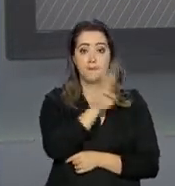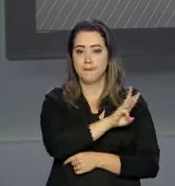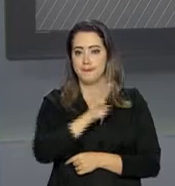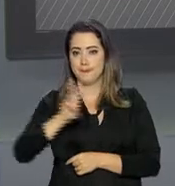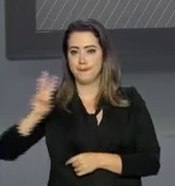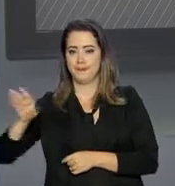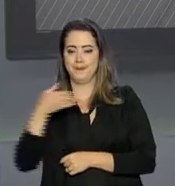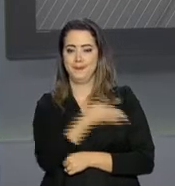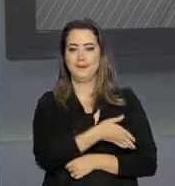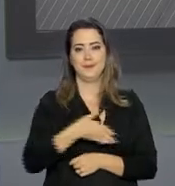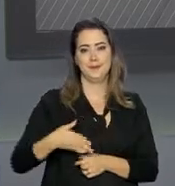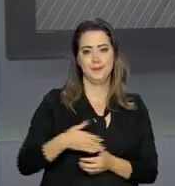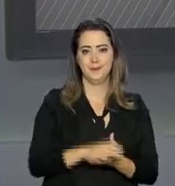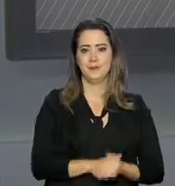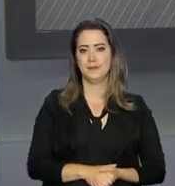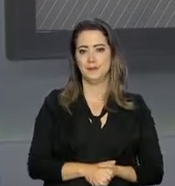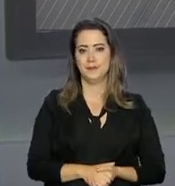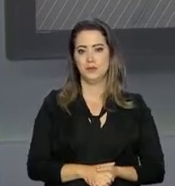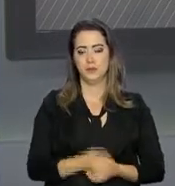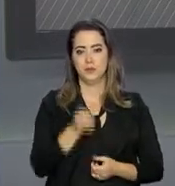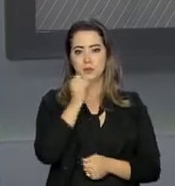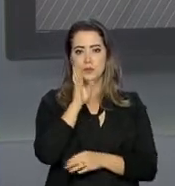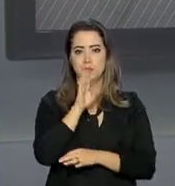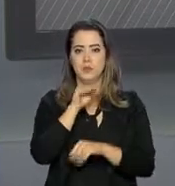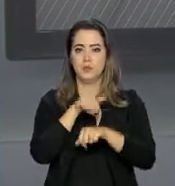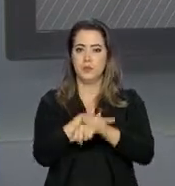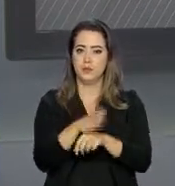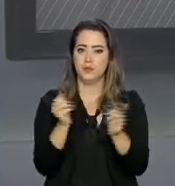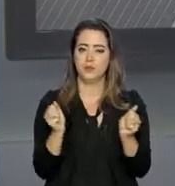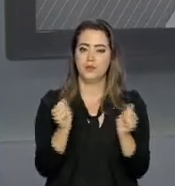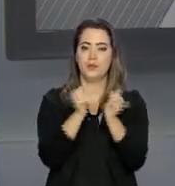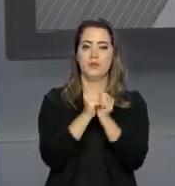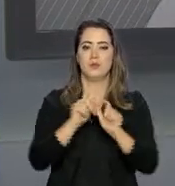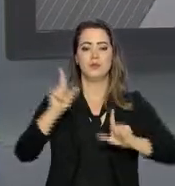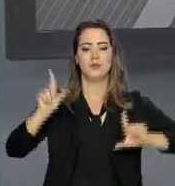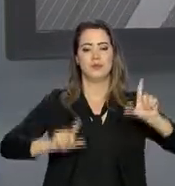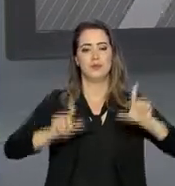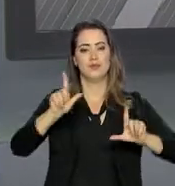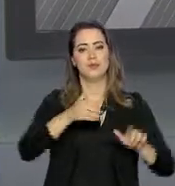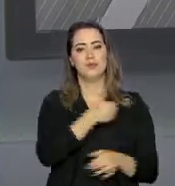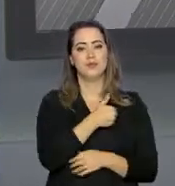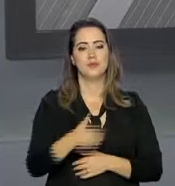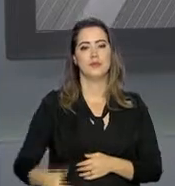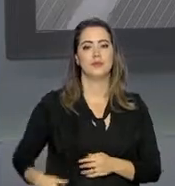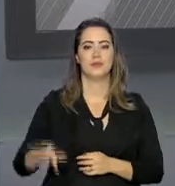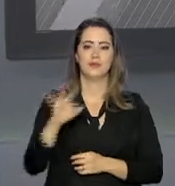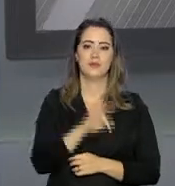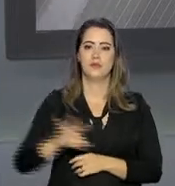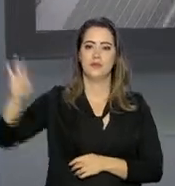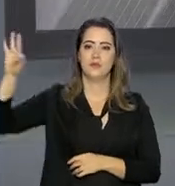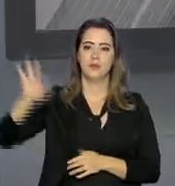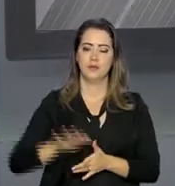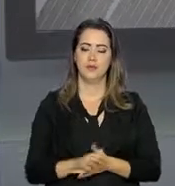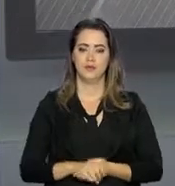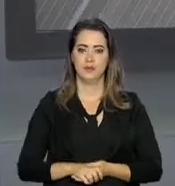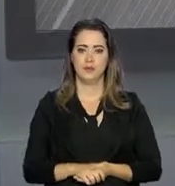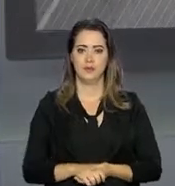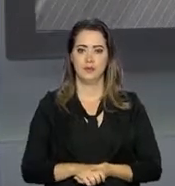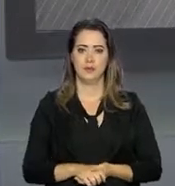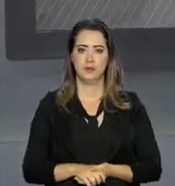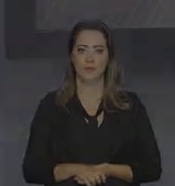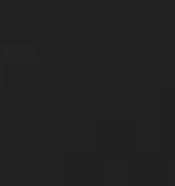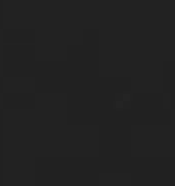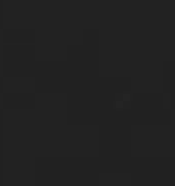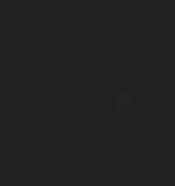na página da nbr na internet uma boa noite pra você continue com a gente aqui na nbr a tv do governo federal